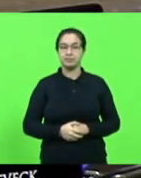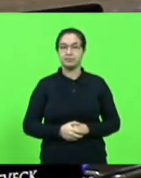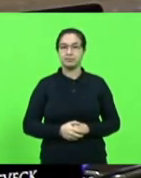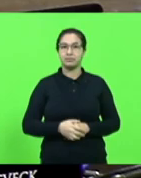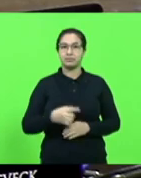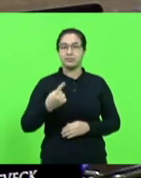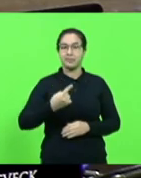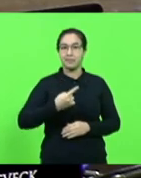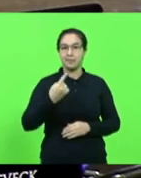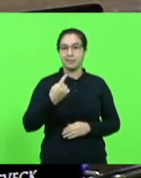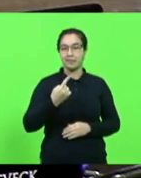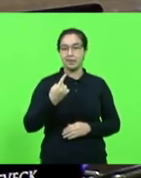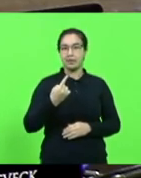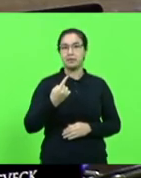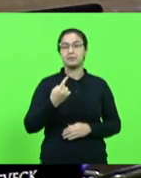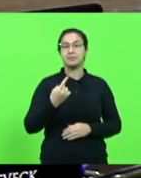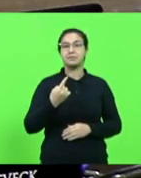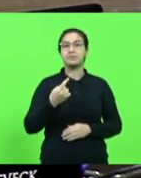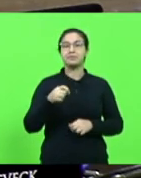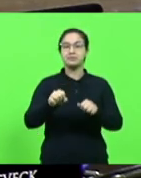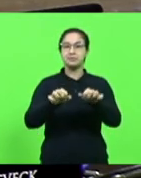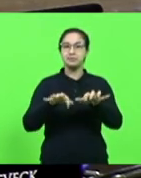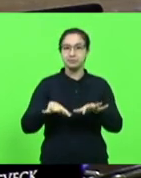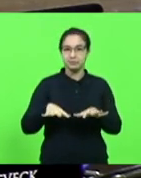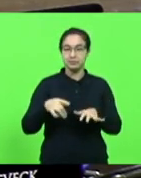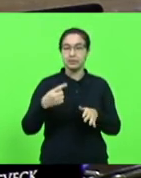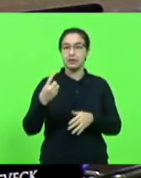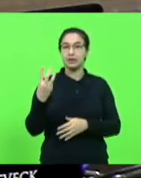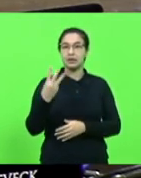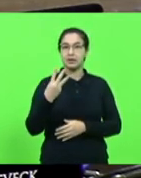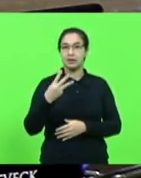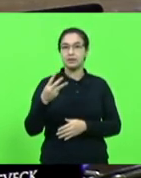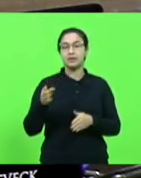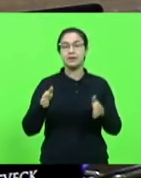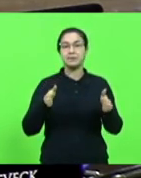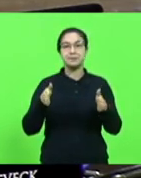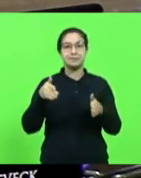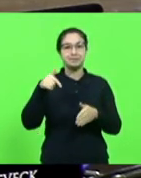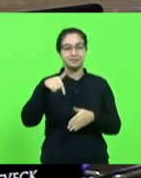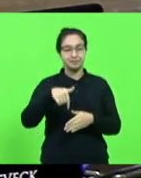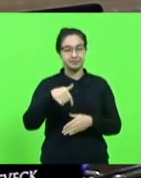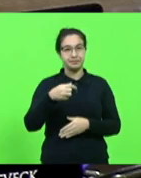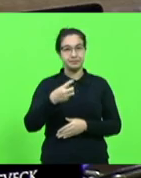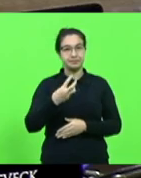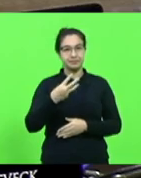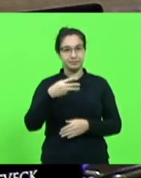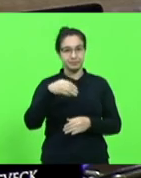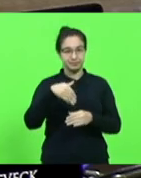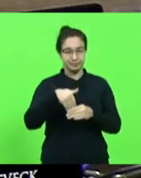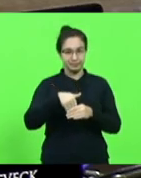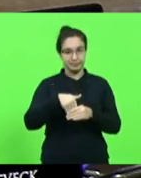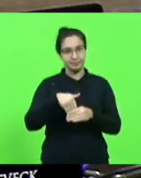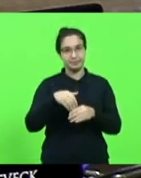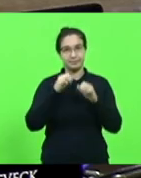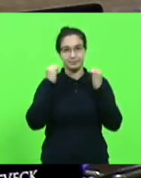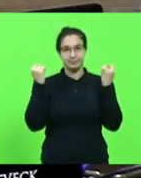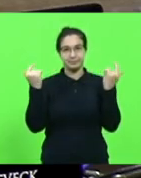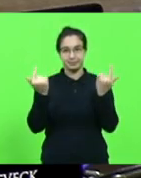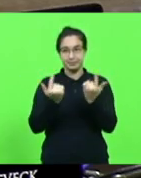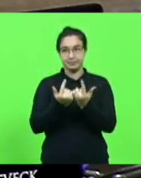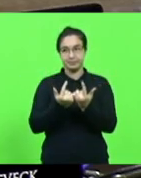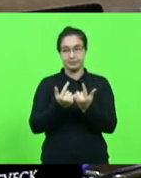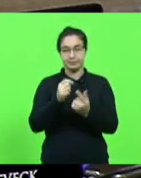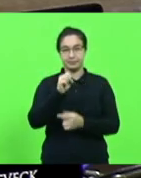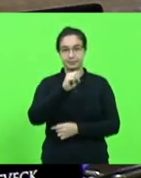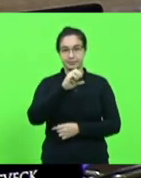61ª sessão ordinária, da 3ª sessão legislativa da 19ª legislatura, da Assembleia Legislativa do Estado